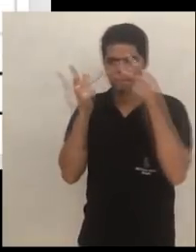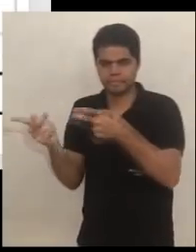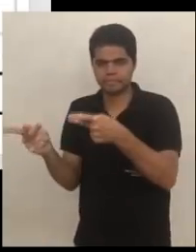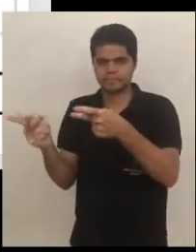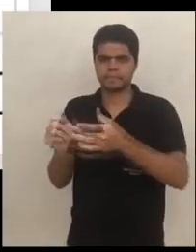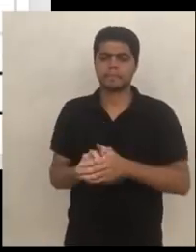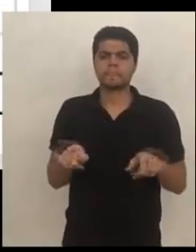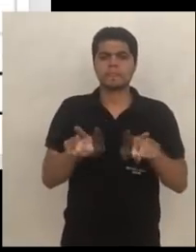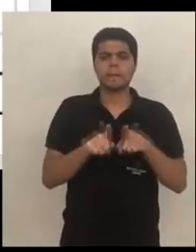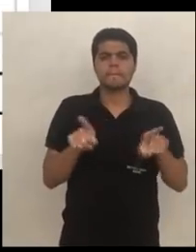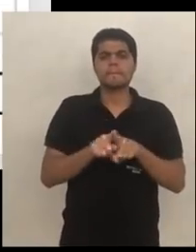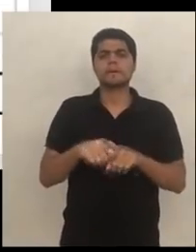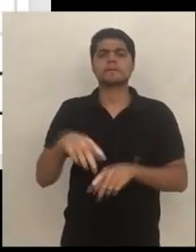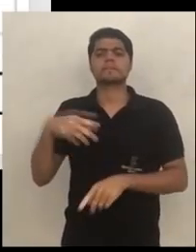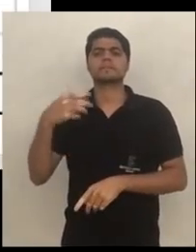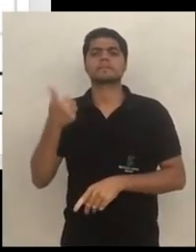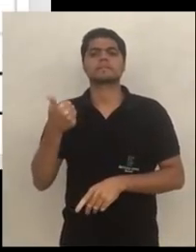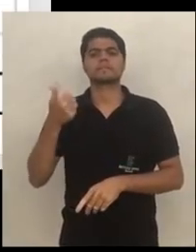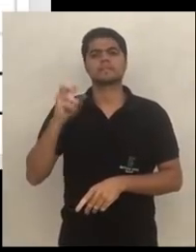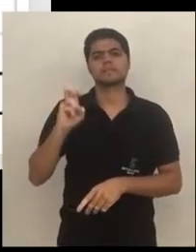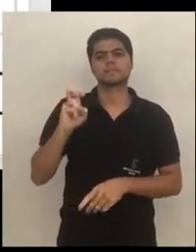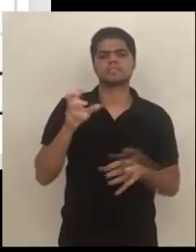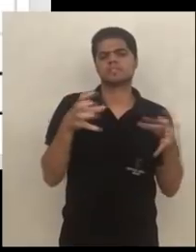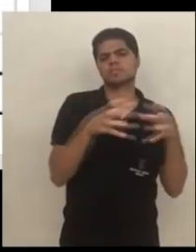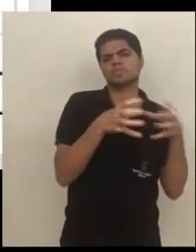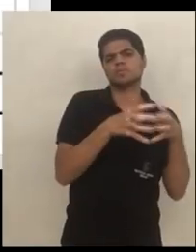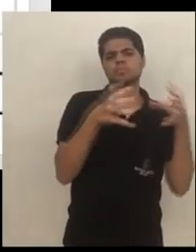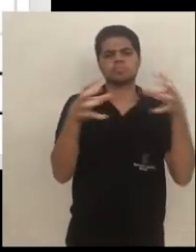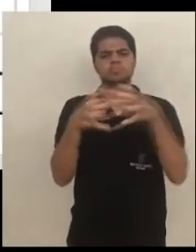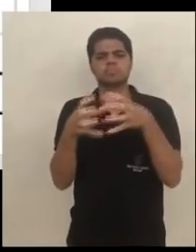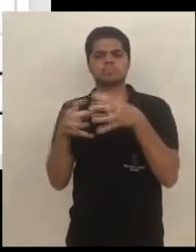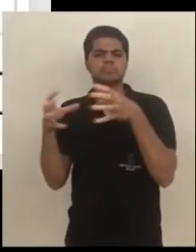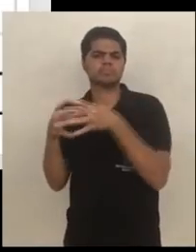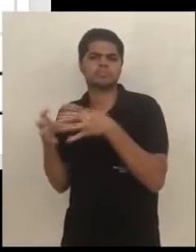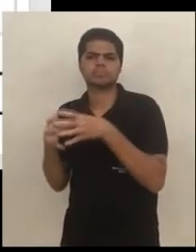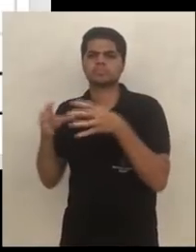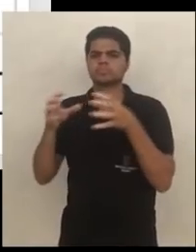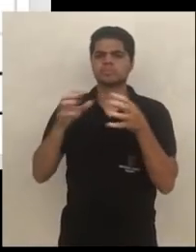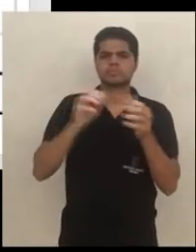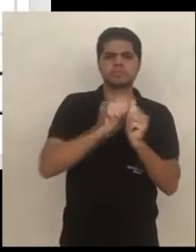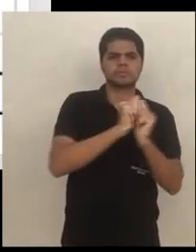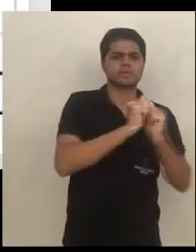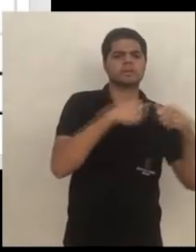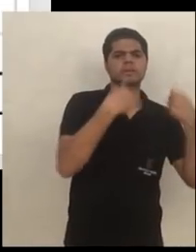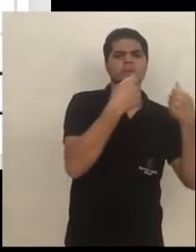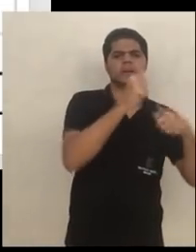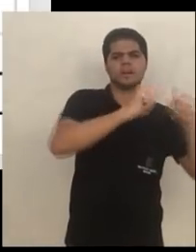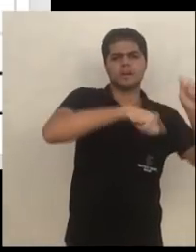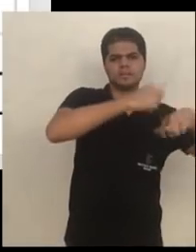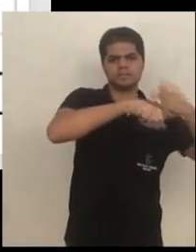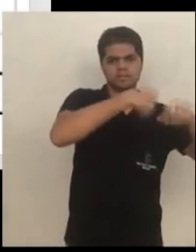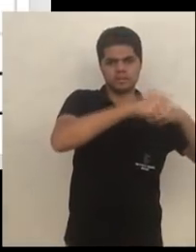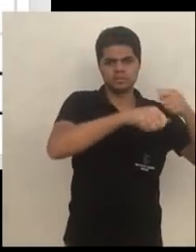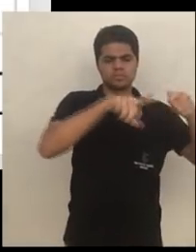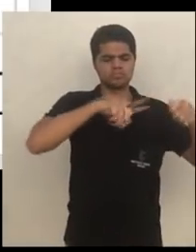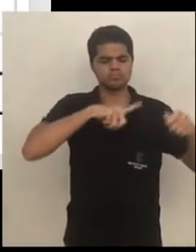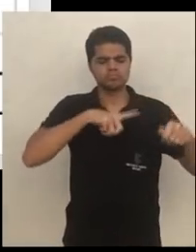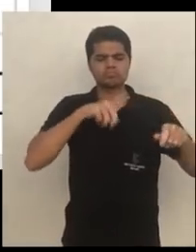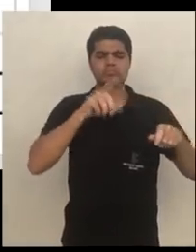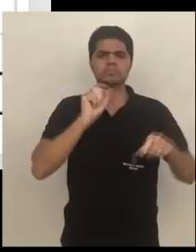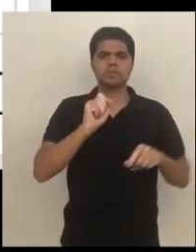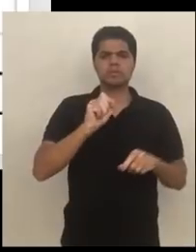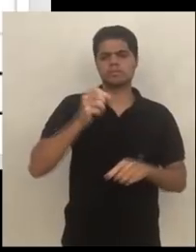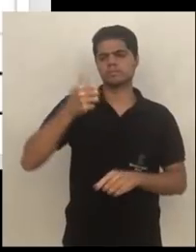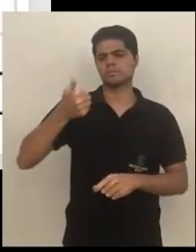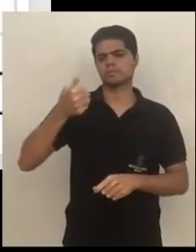15 OCS, que são tipo associações, enfim, grupos que se reuniram e que têm 140